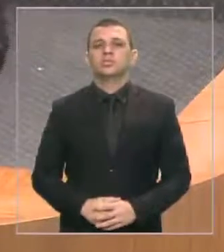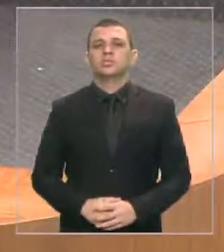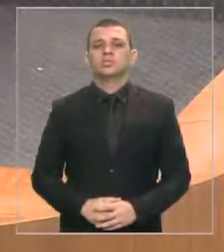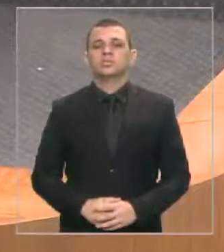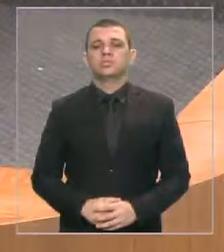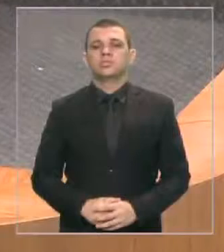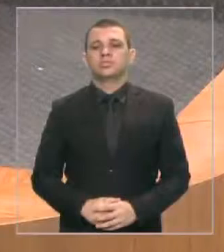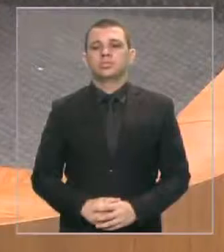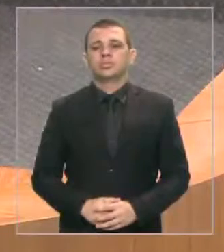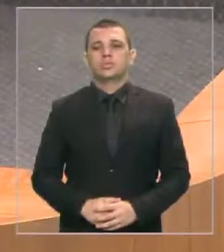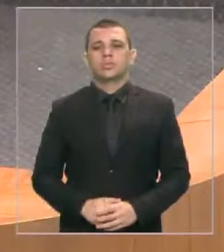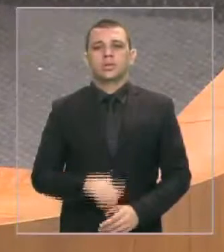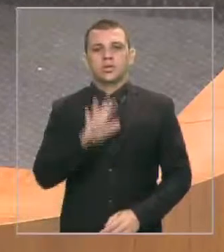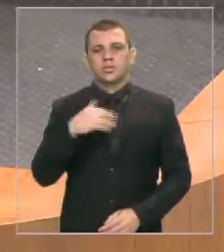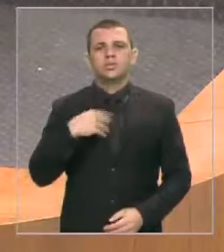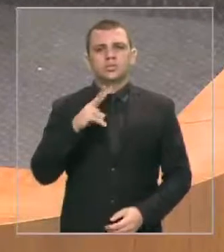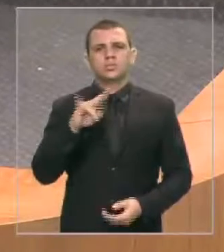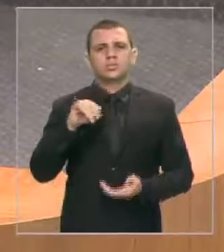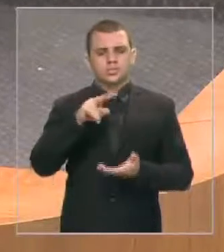E aí eu vou ler um trecho,